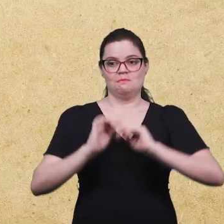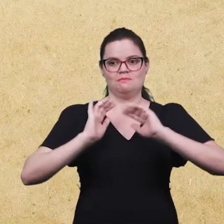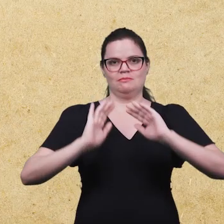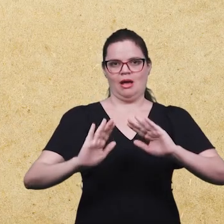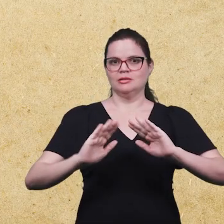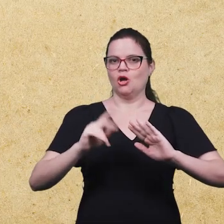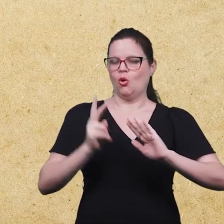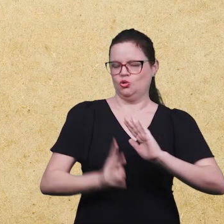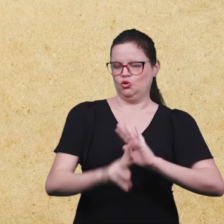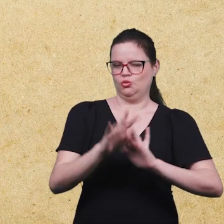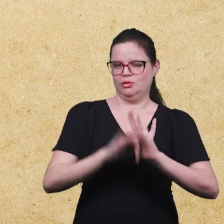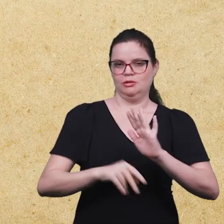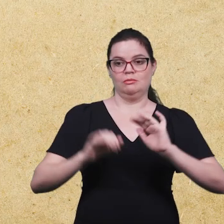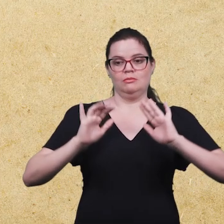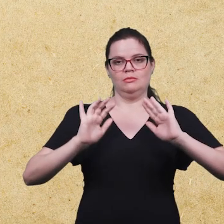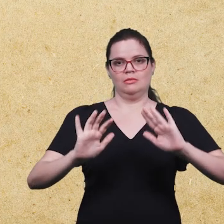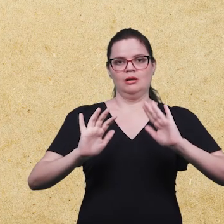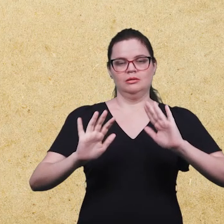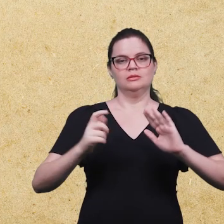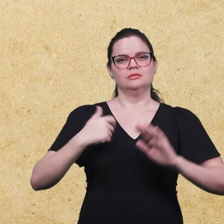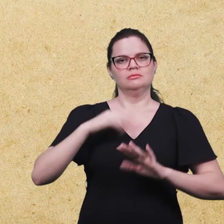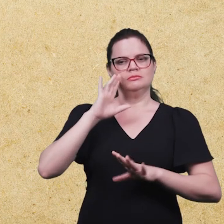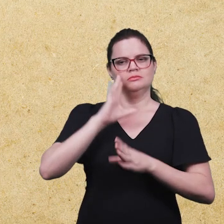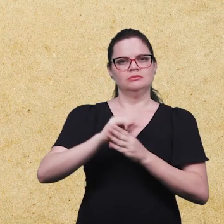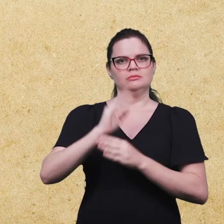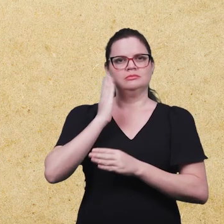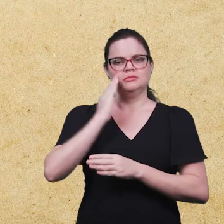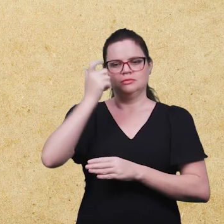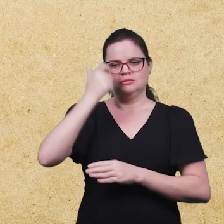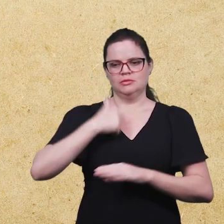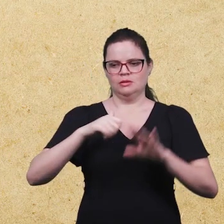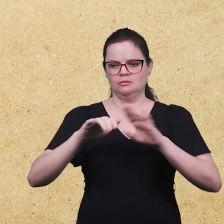Contudo, pouco menor que os